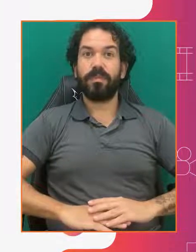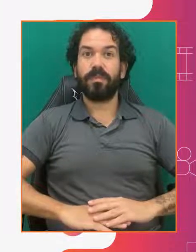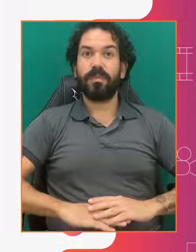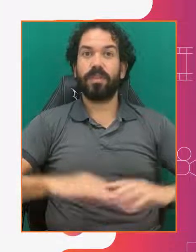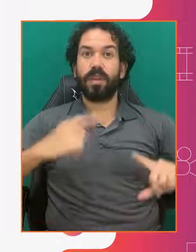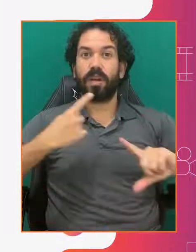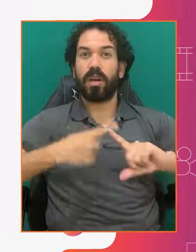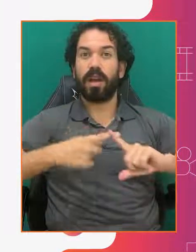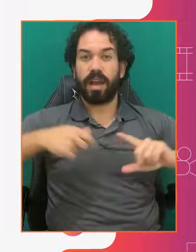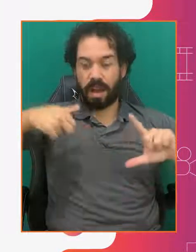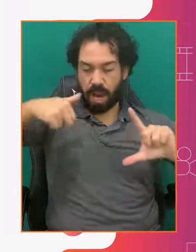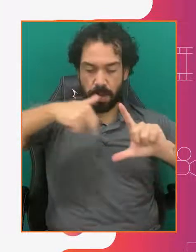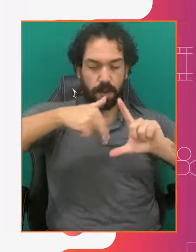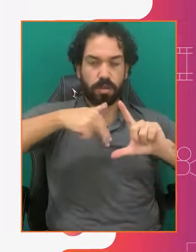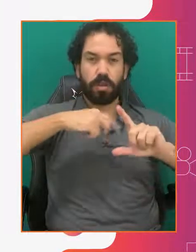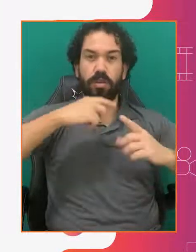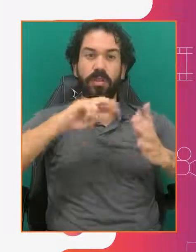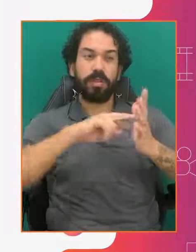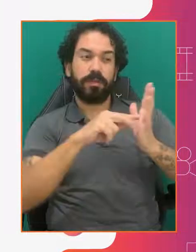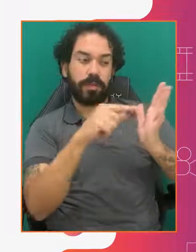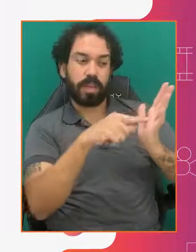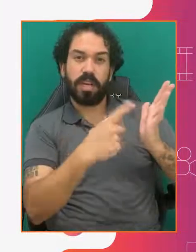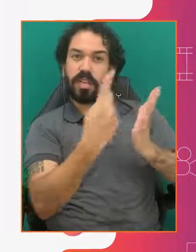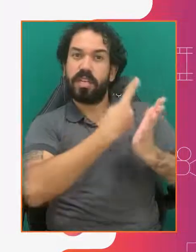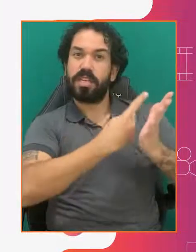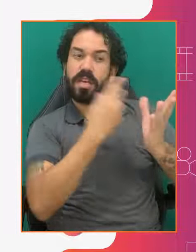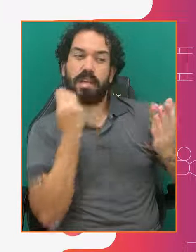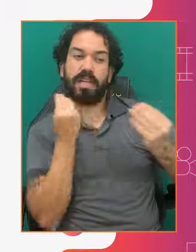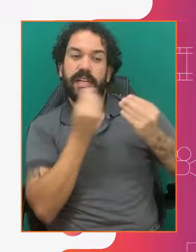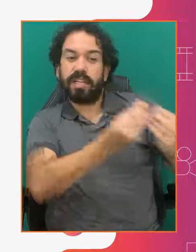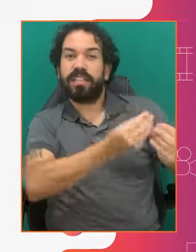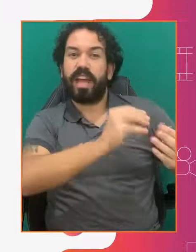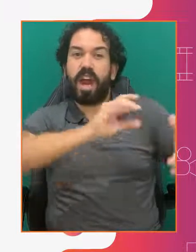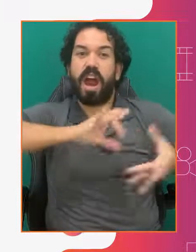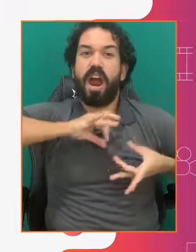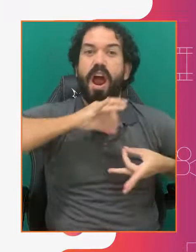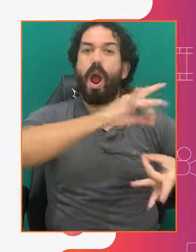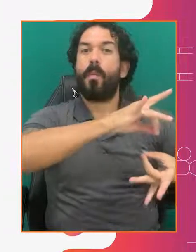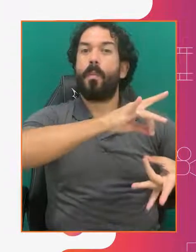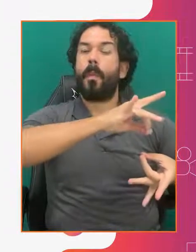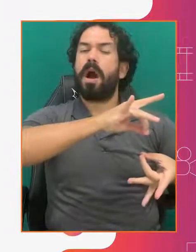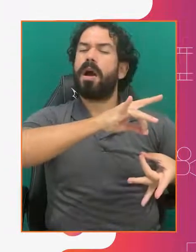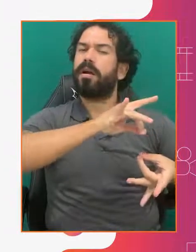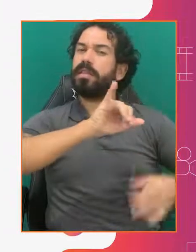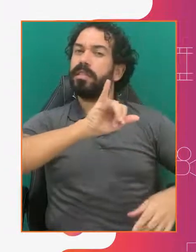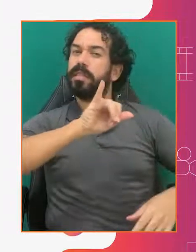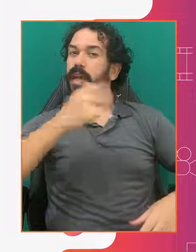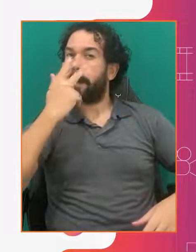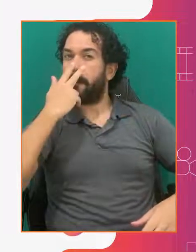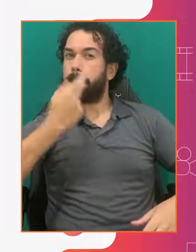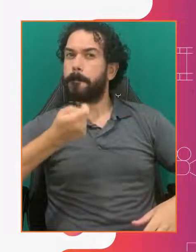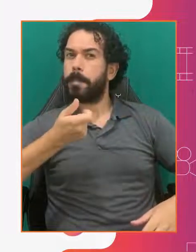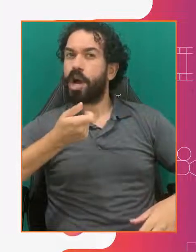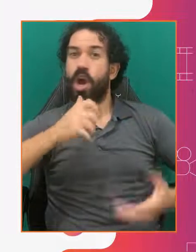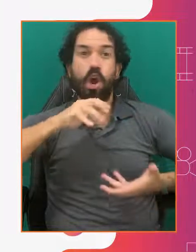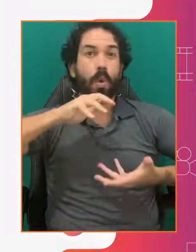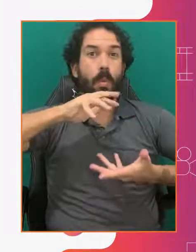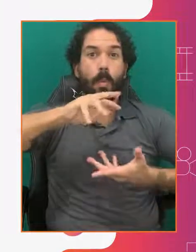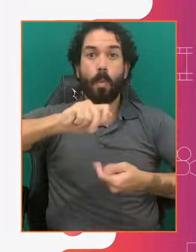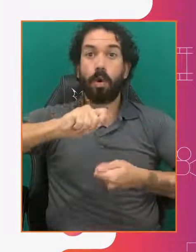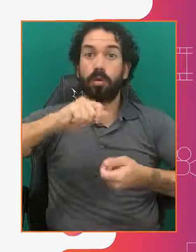animação é colocar alma em objetos inanimados, quanto mais parecido for com o mundo